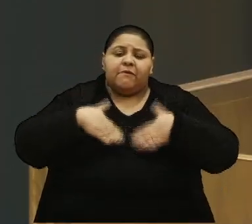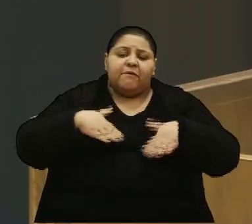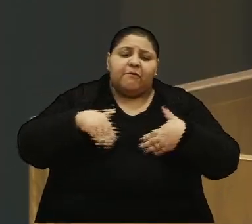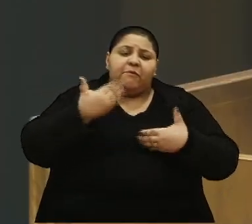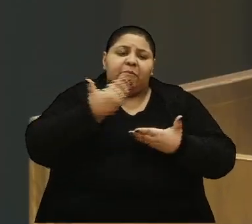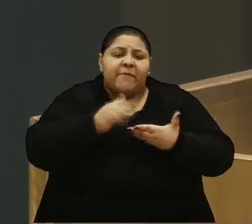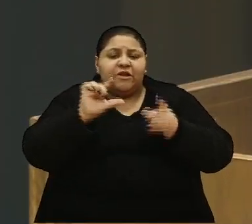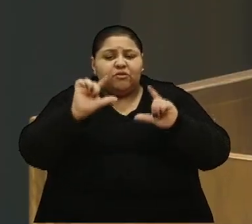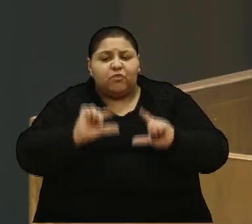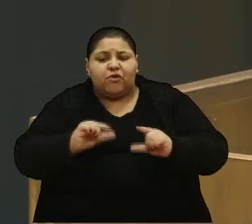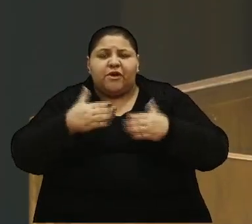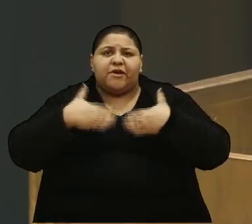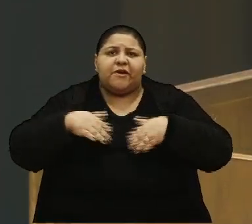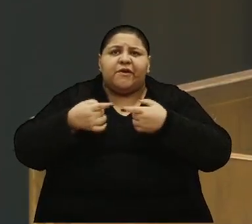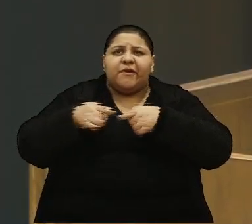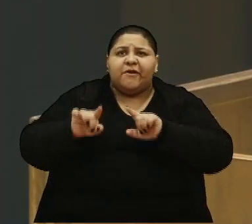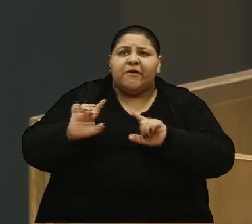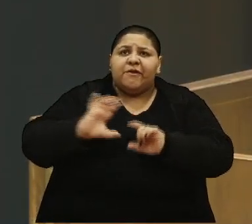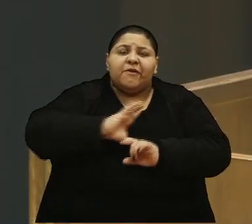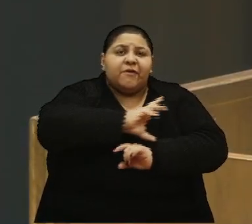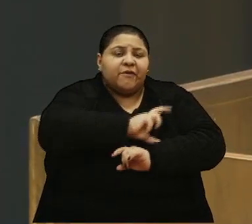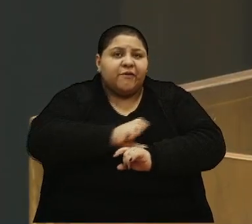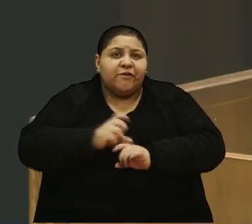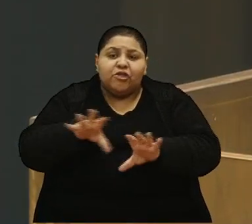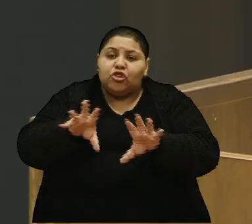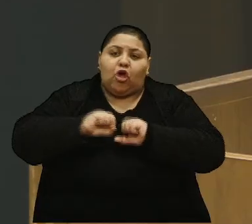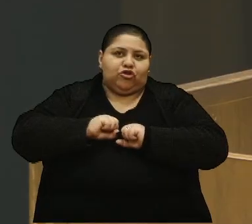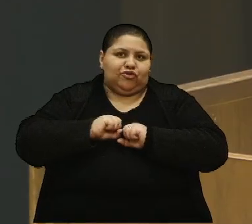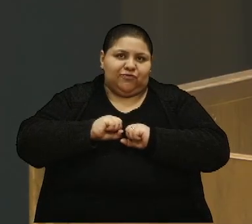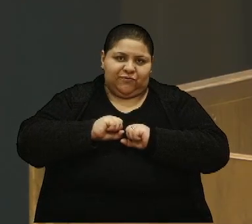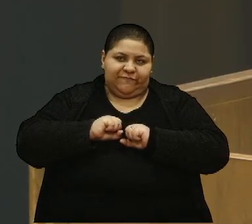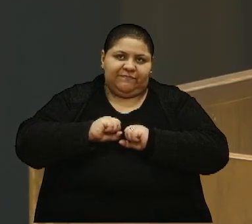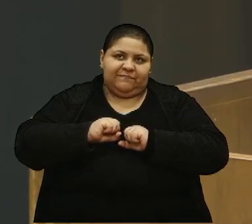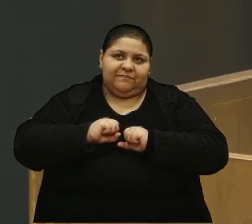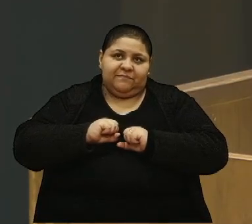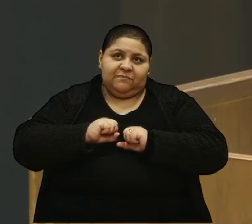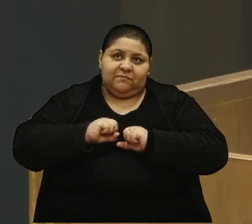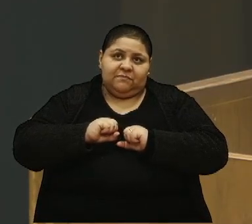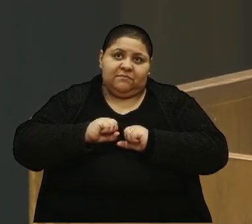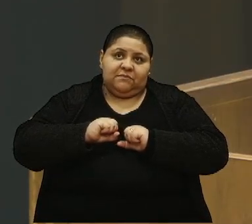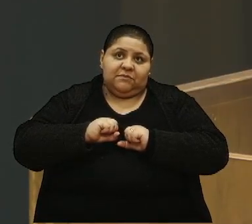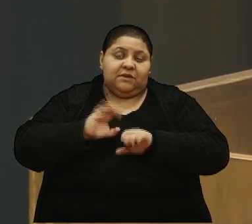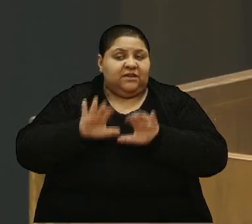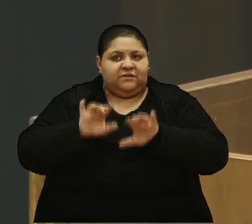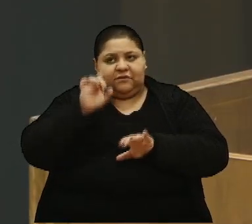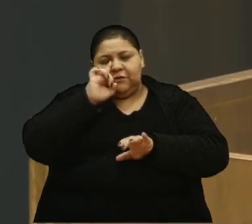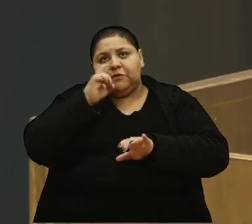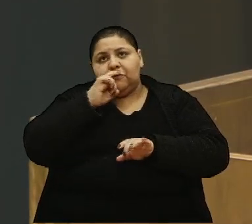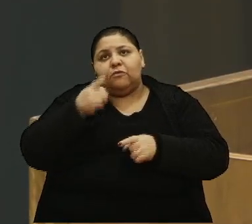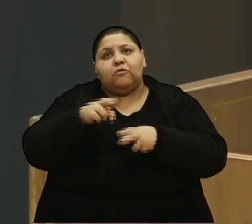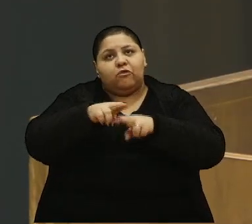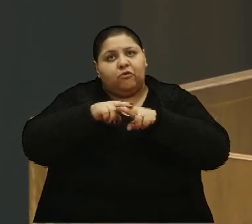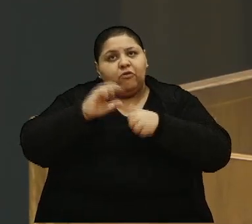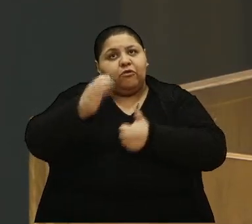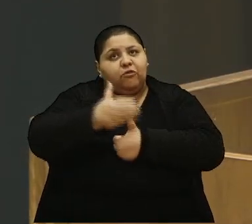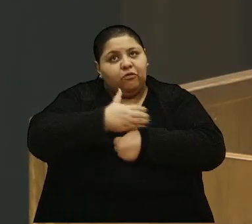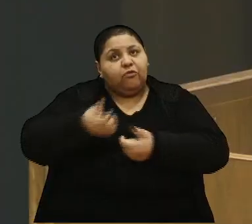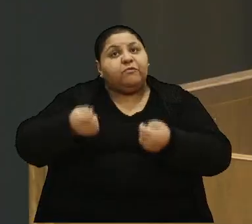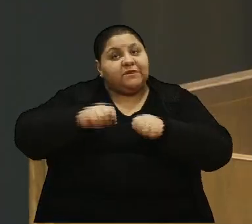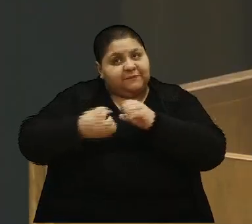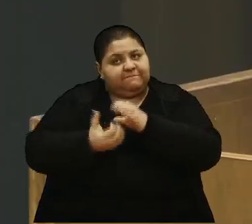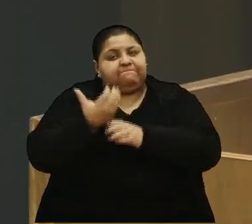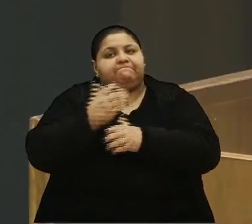pouco da paciência, mas a gente ama e são nossos. Nem todos os pais, né? Por isso que o conselho tutelar precisa